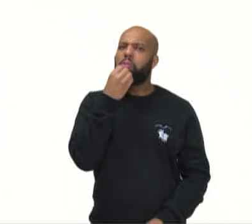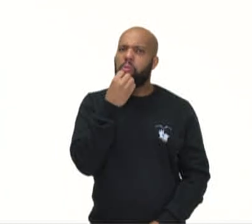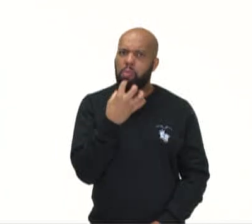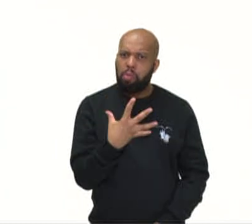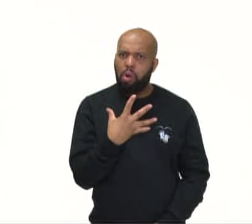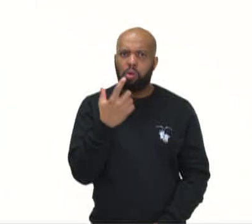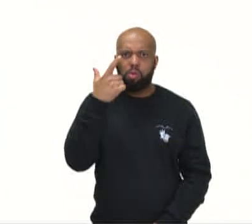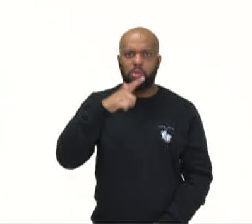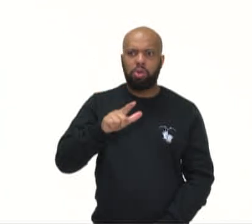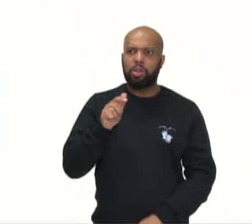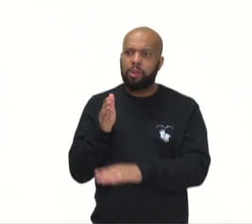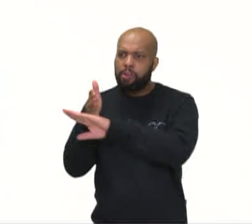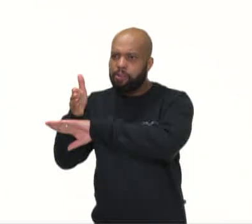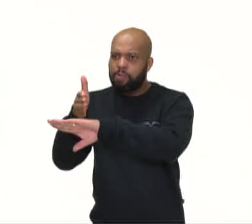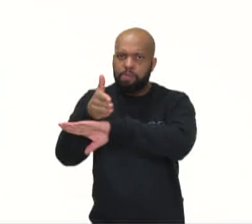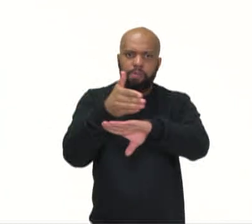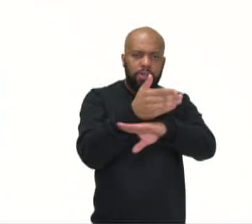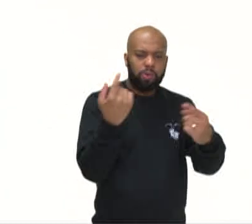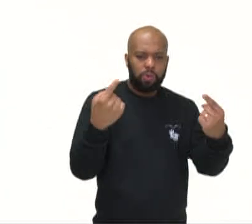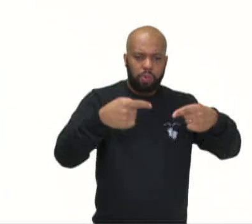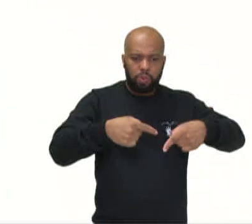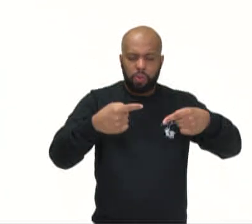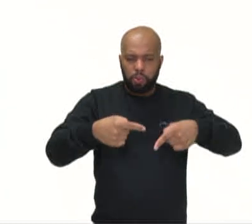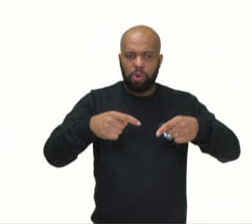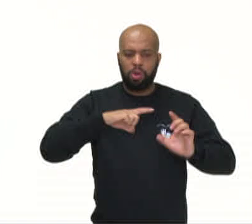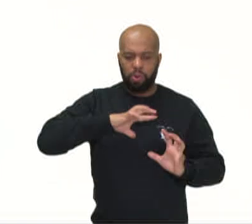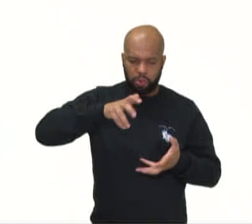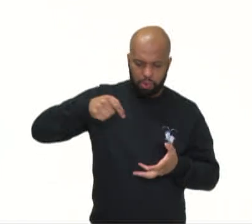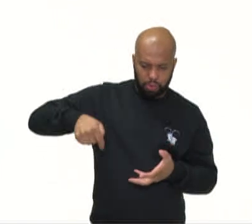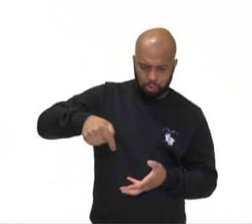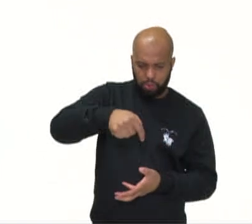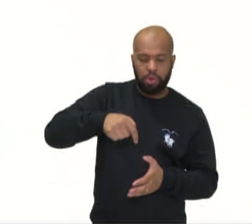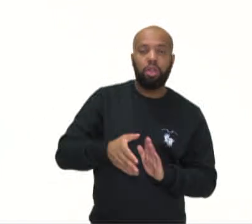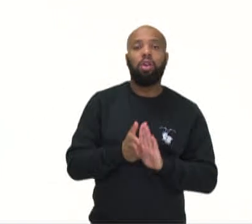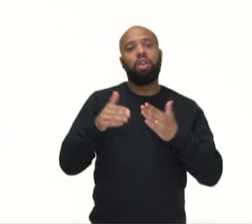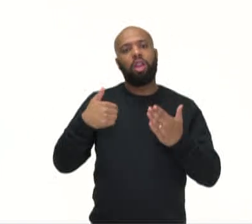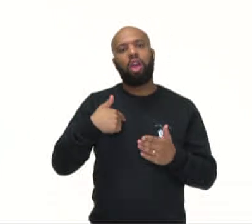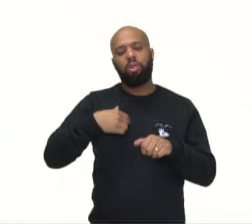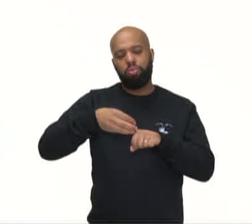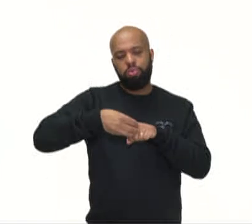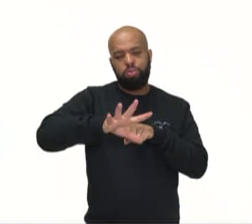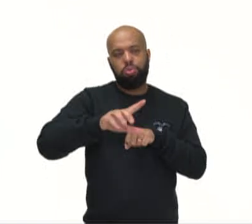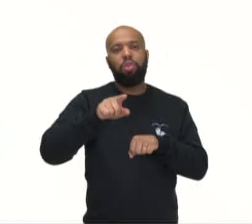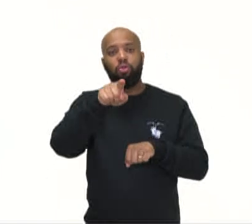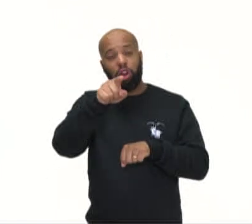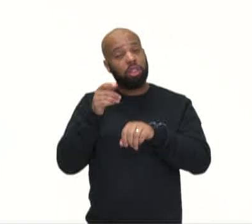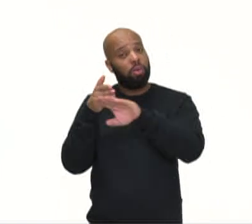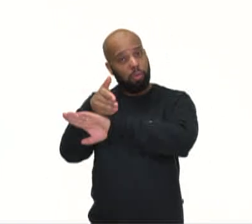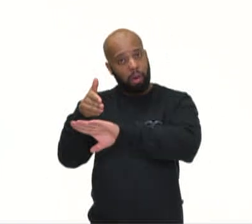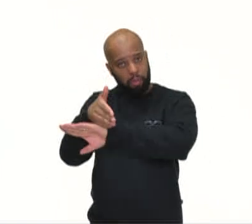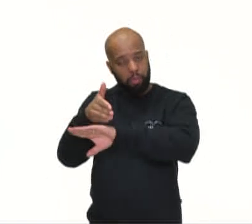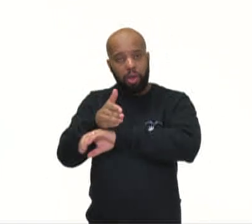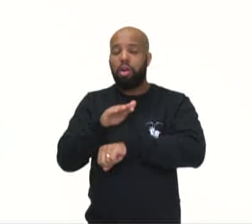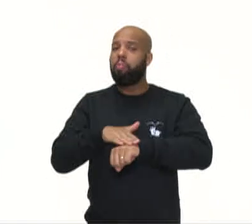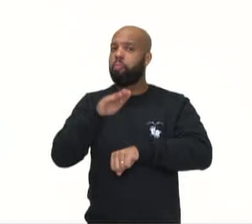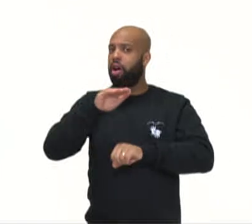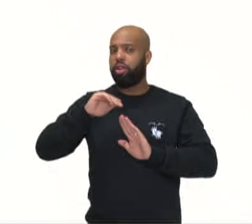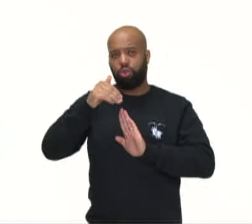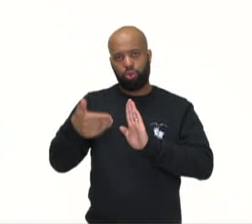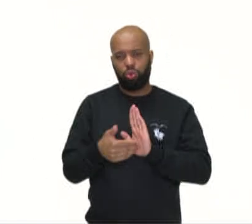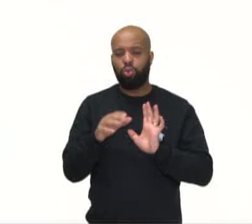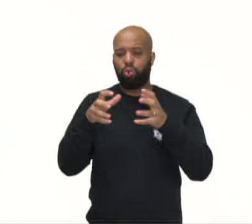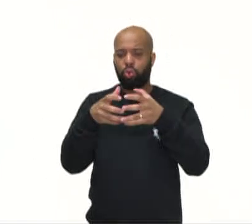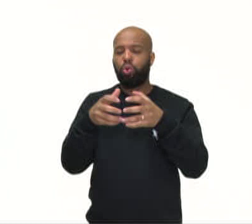de campeonatos internacionais, sugiro a participação mais frequente de toda a equipe